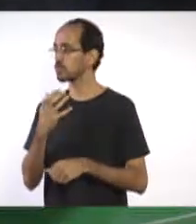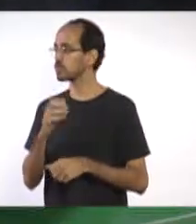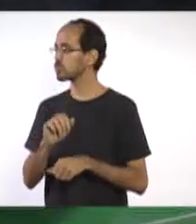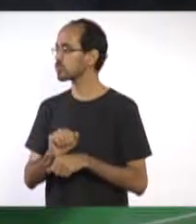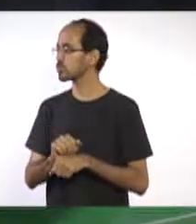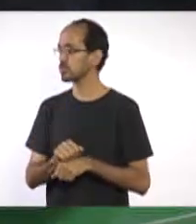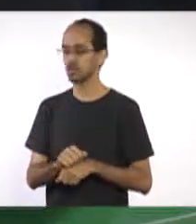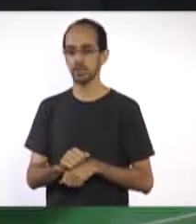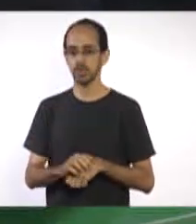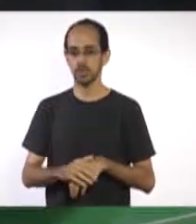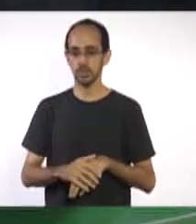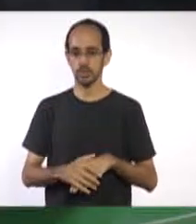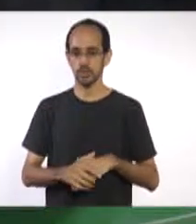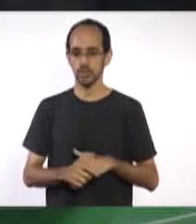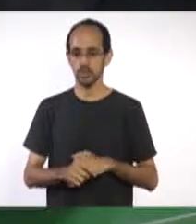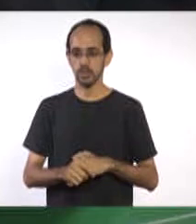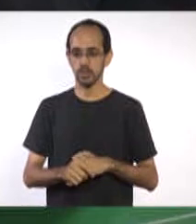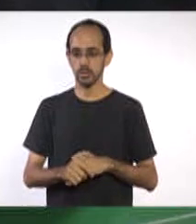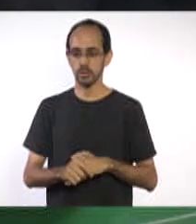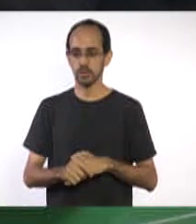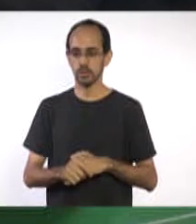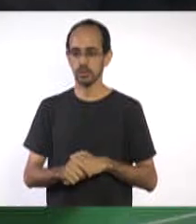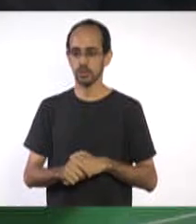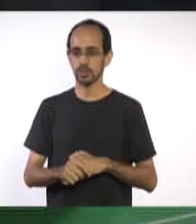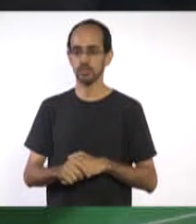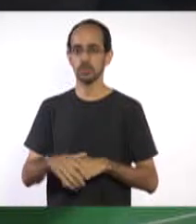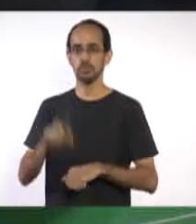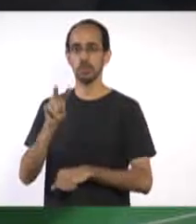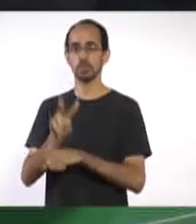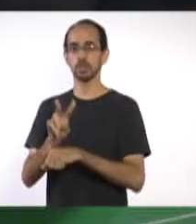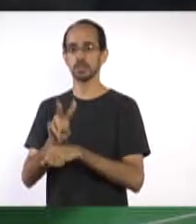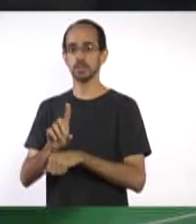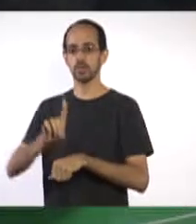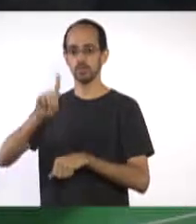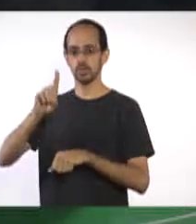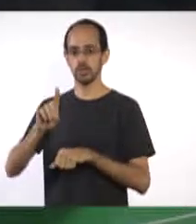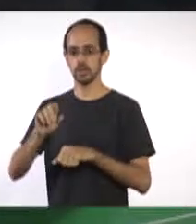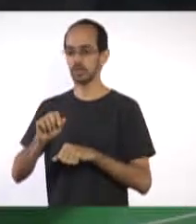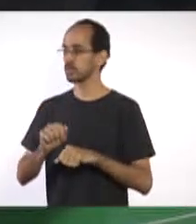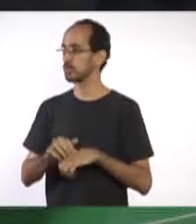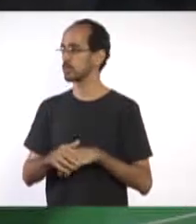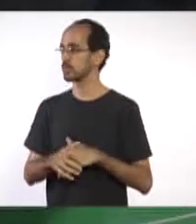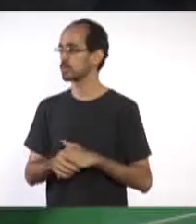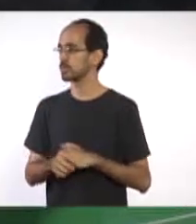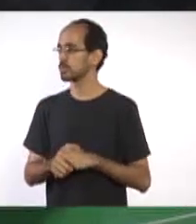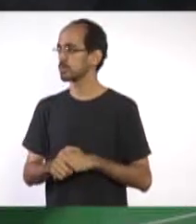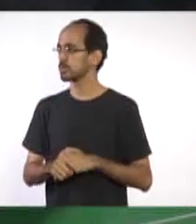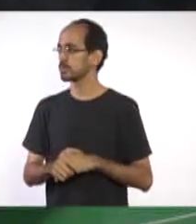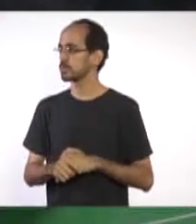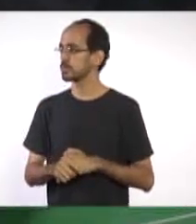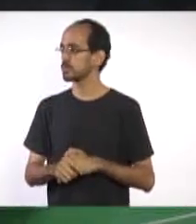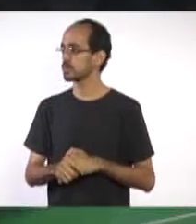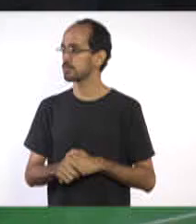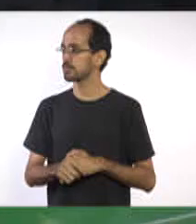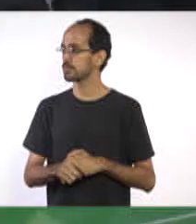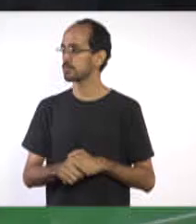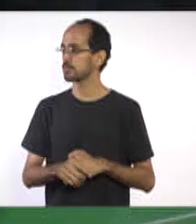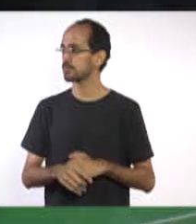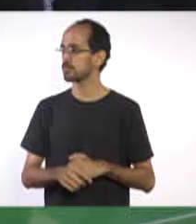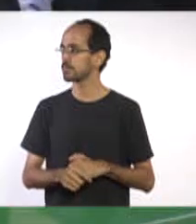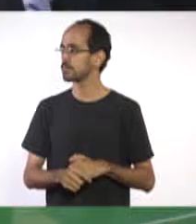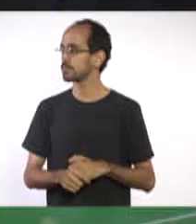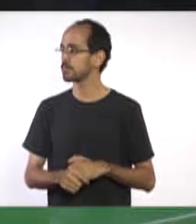de um fato concreto, um fato que aconteceu e houve o testemunho público do